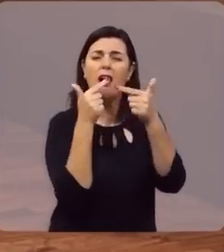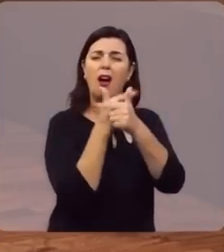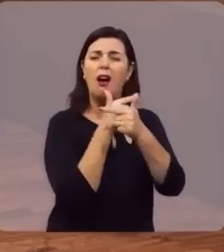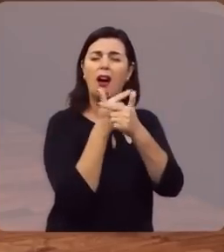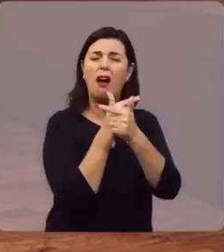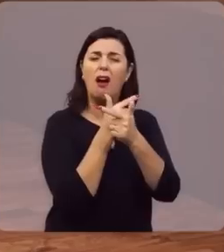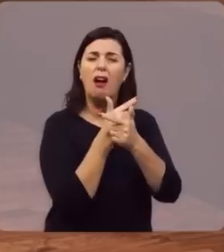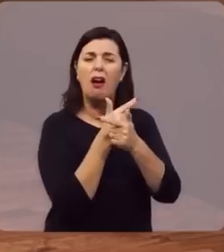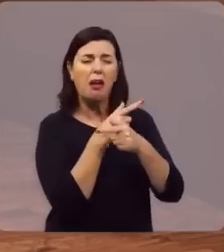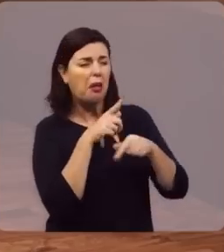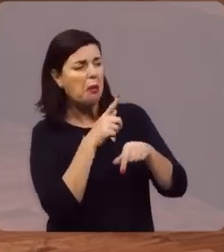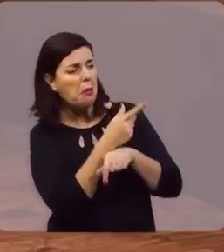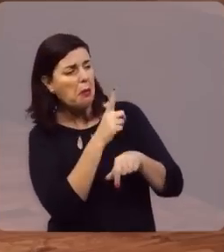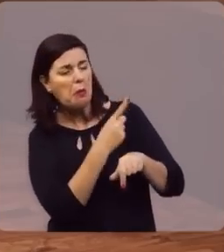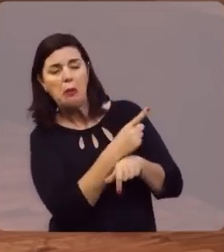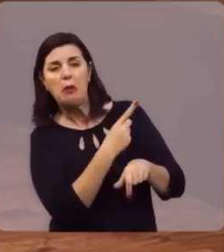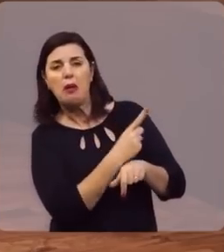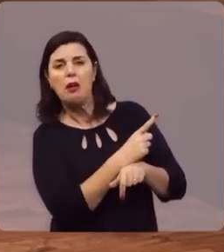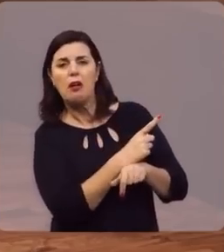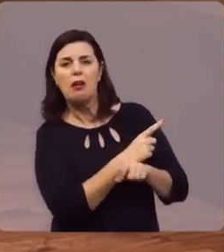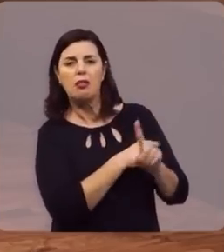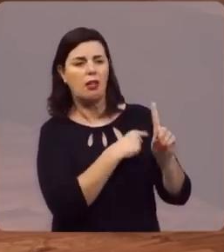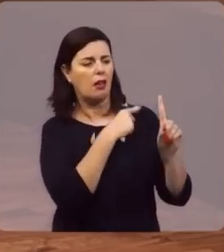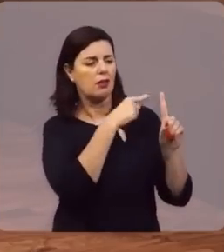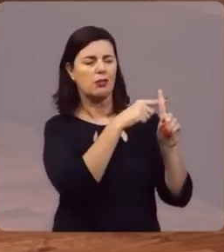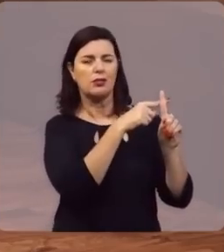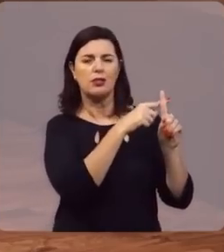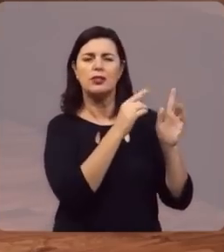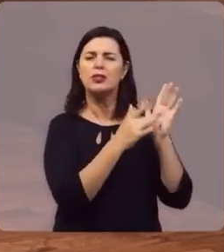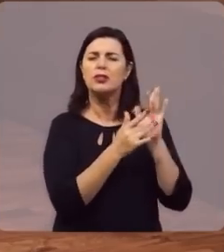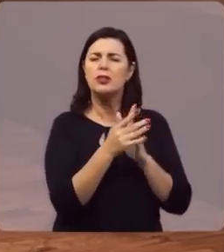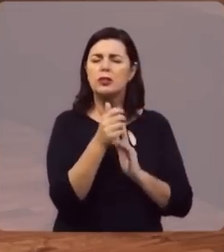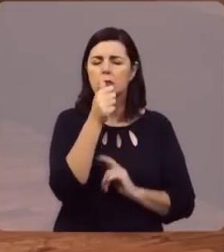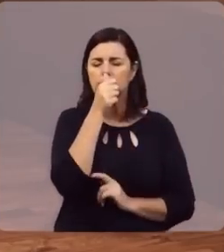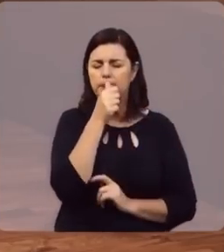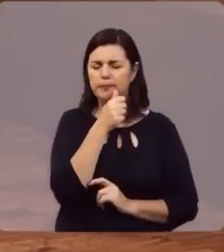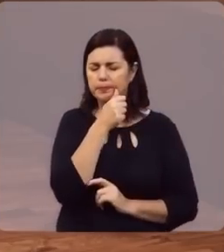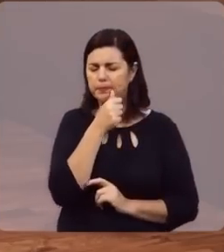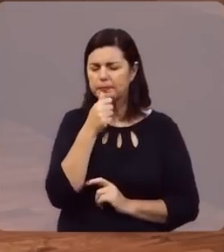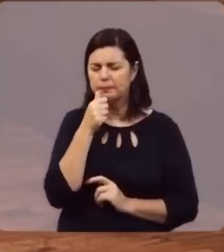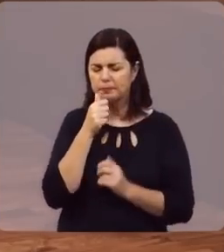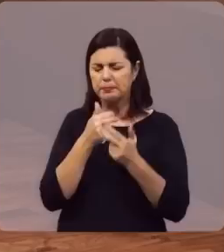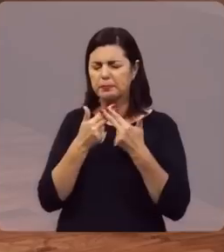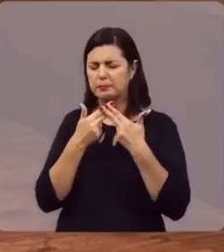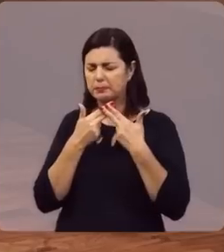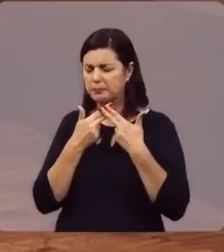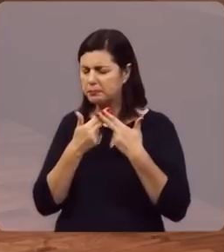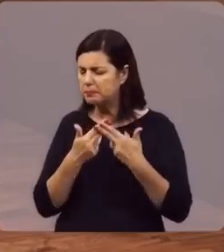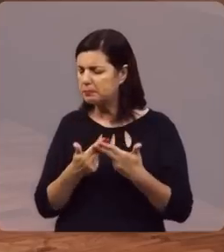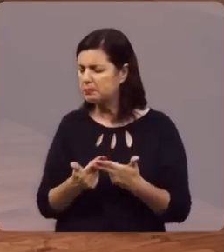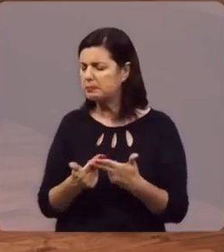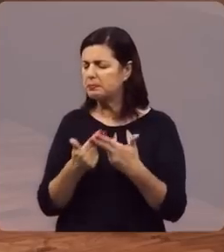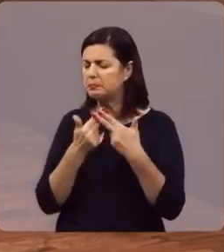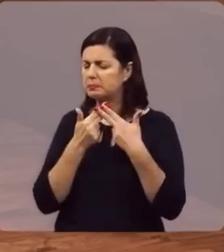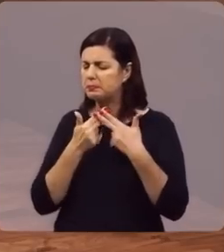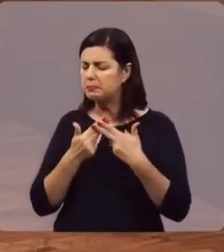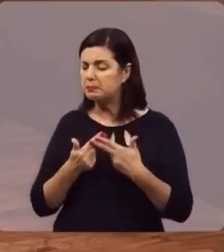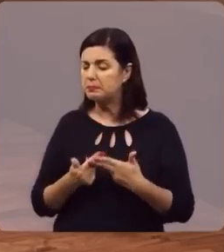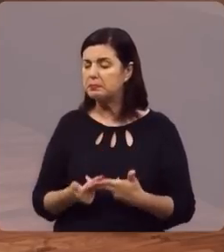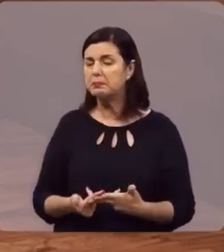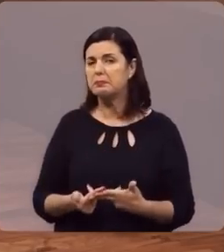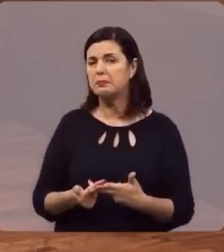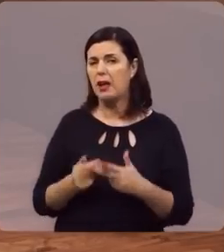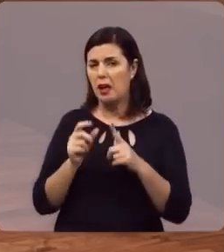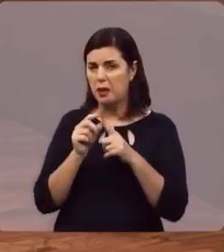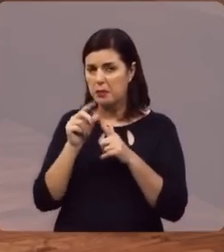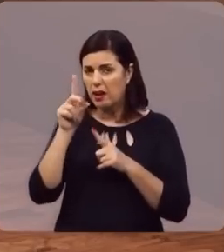Mario Pé da Cruz Oi e ele está suportando tudo isso a ponto de diz